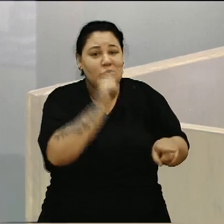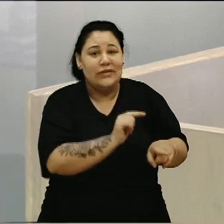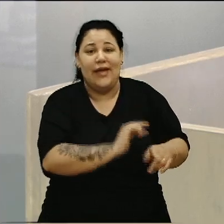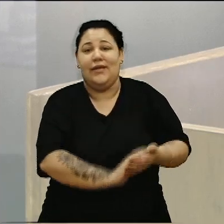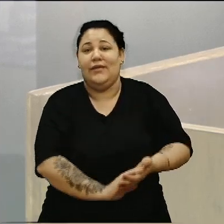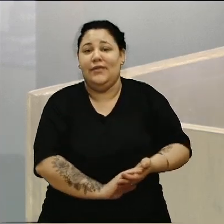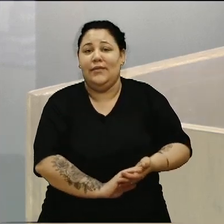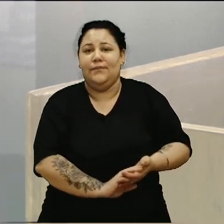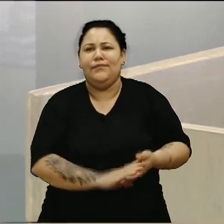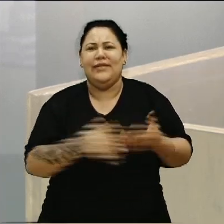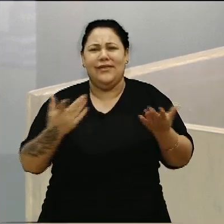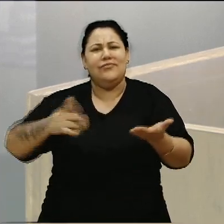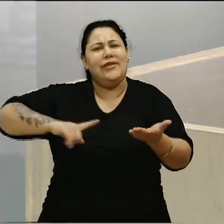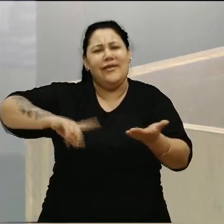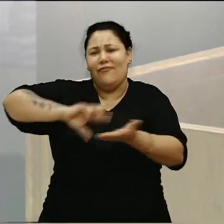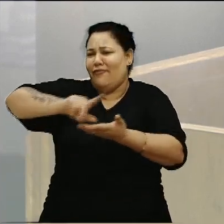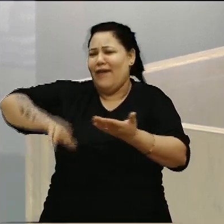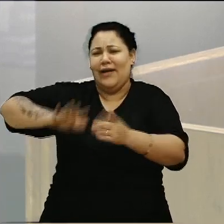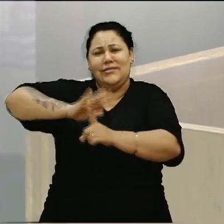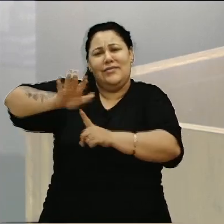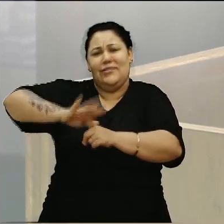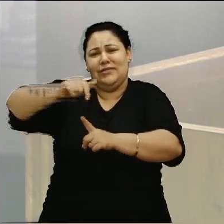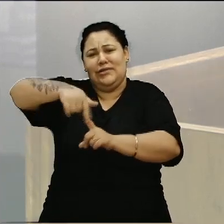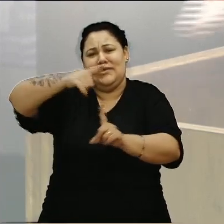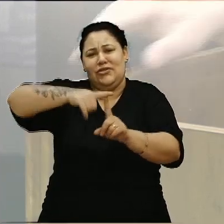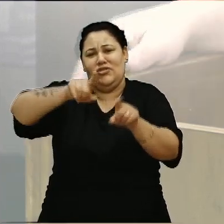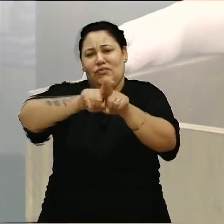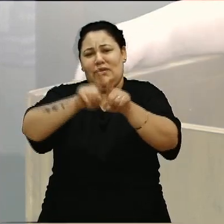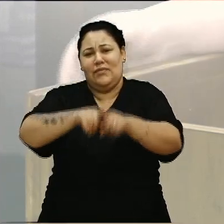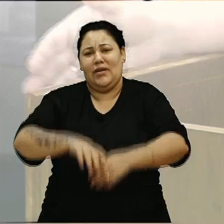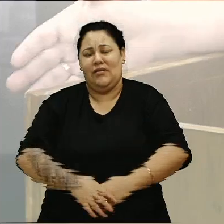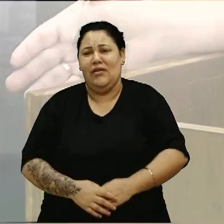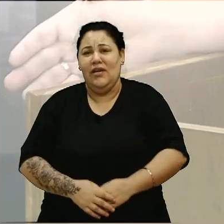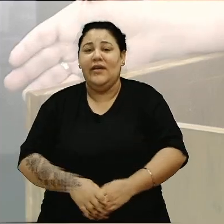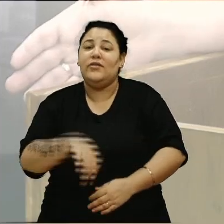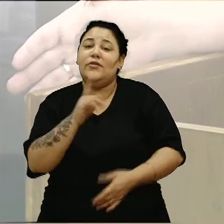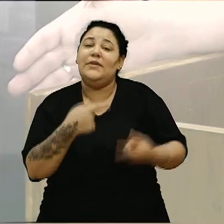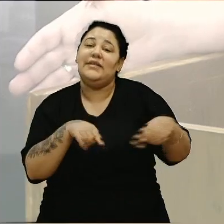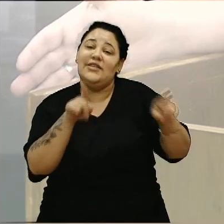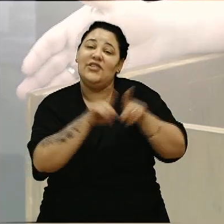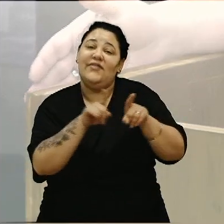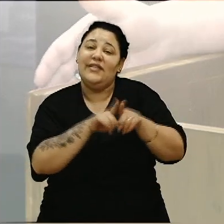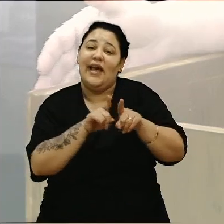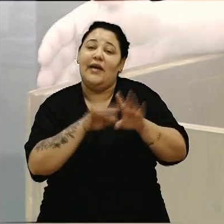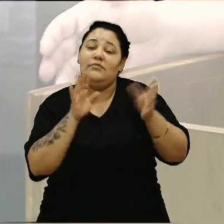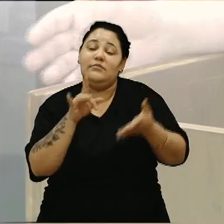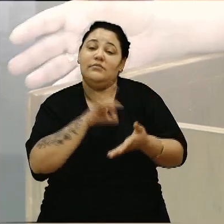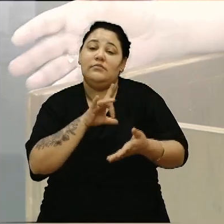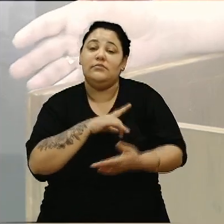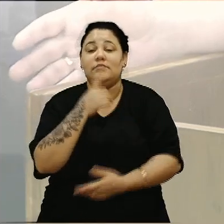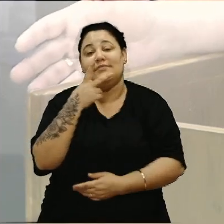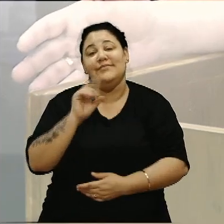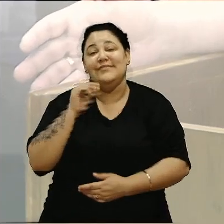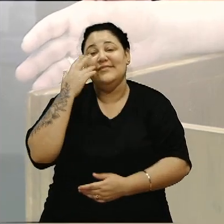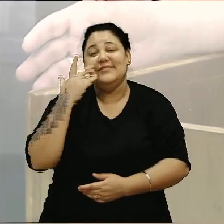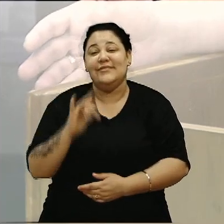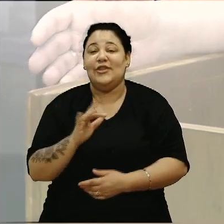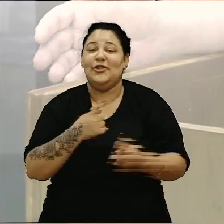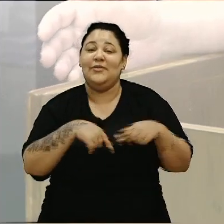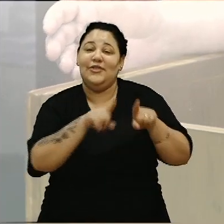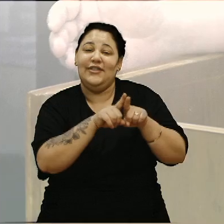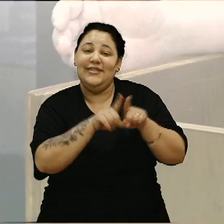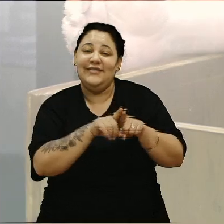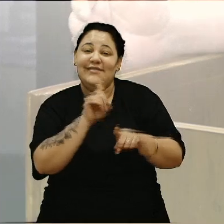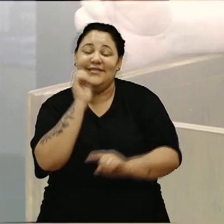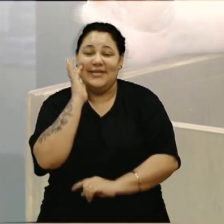Então é diversas demandas nesse sentido. E aí já se passaram 120 dias daquelas chuvas que